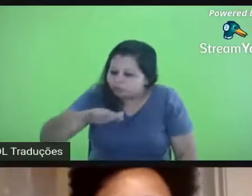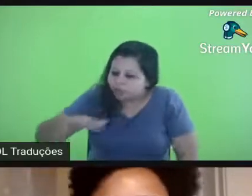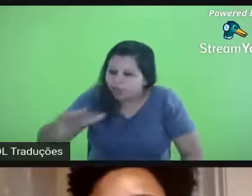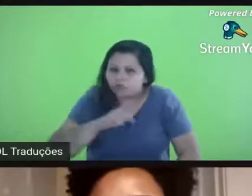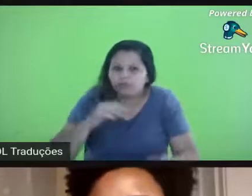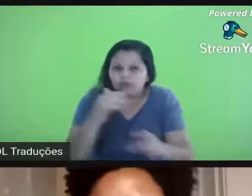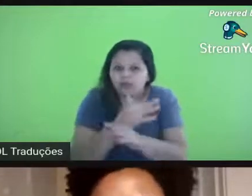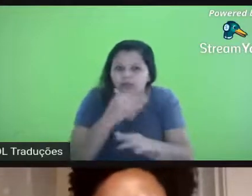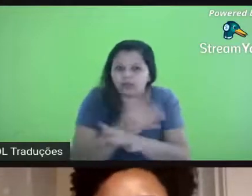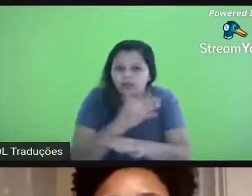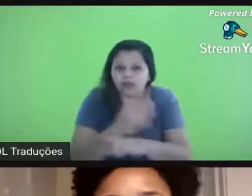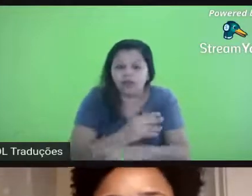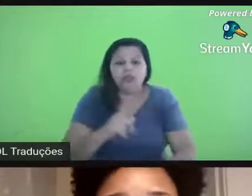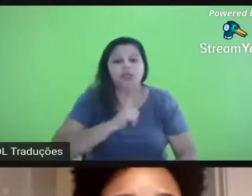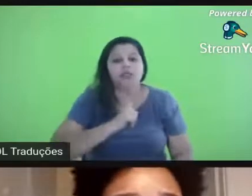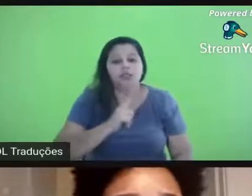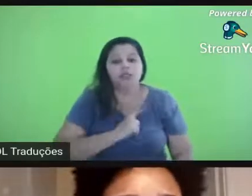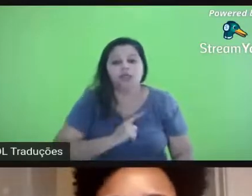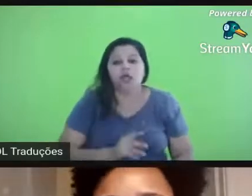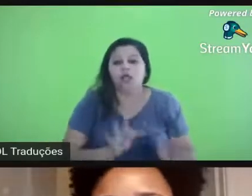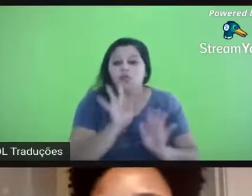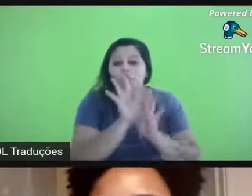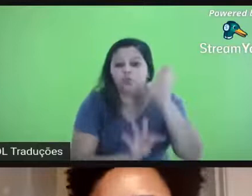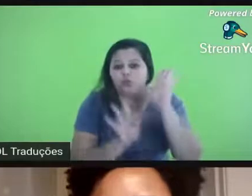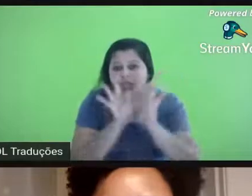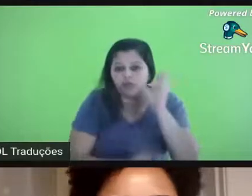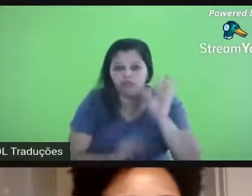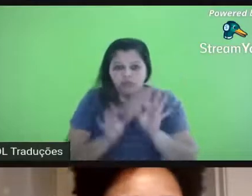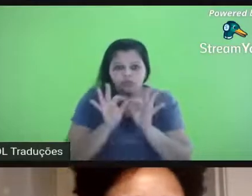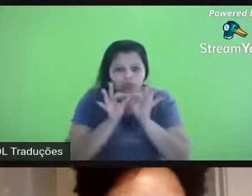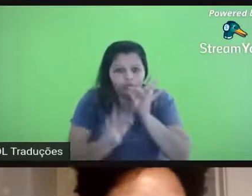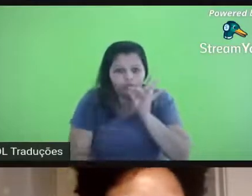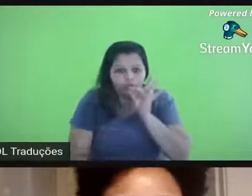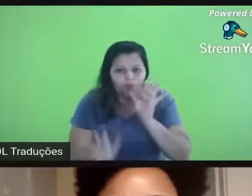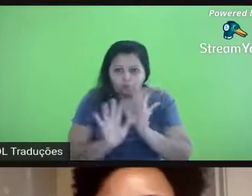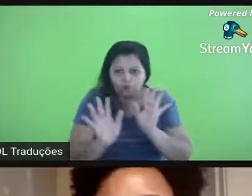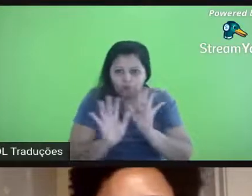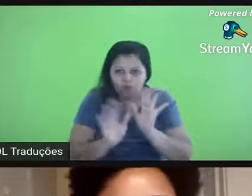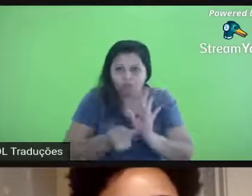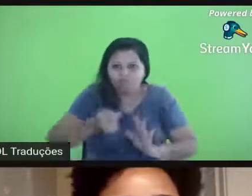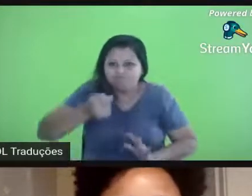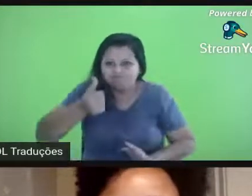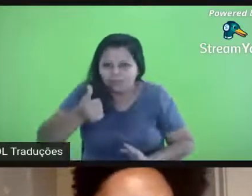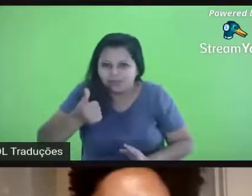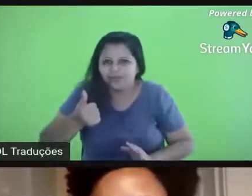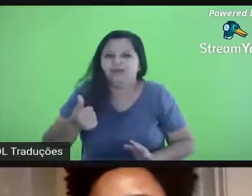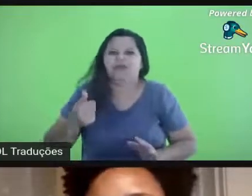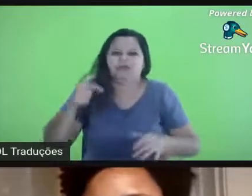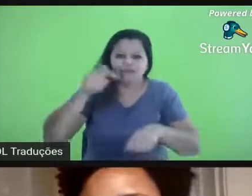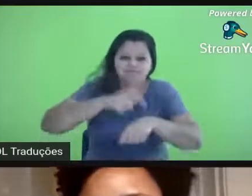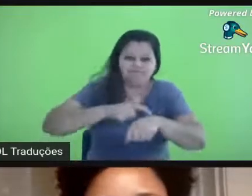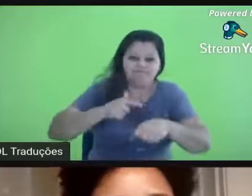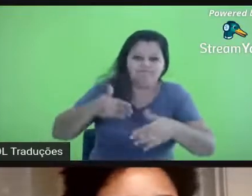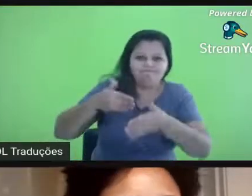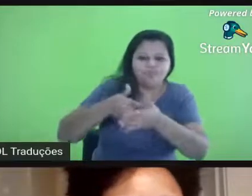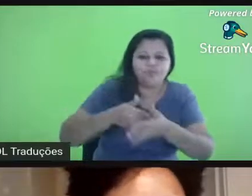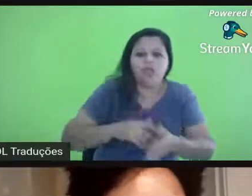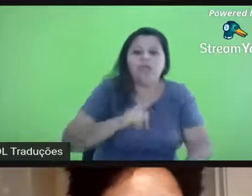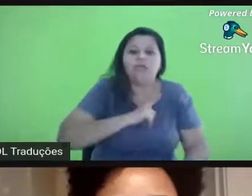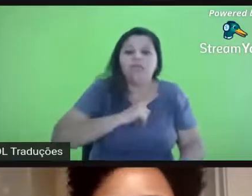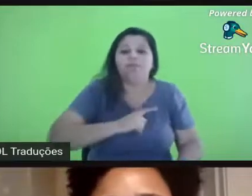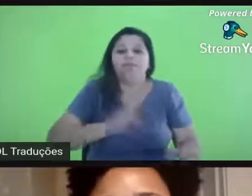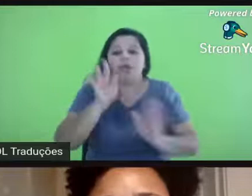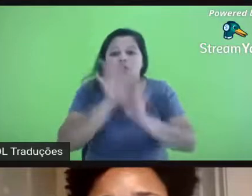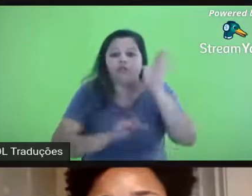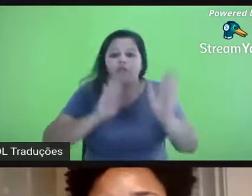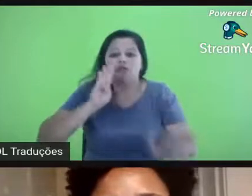tem até um texto, eu não vou me alongar muito, que a gente já está quase esgotando o tempo, um texto do Benjamin Costalá. Vou até